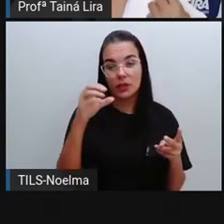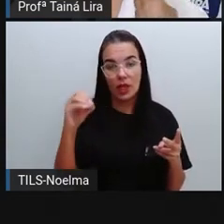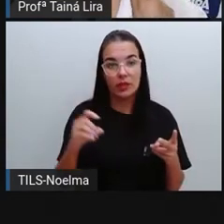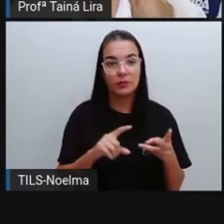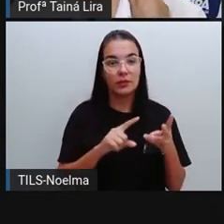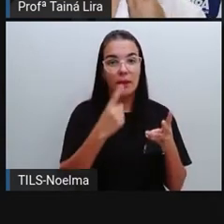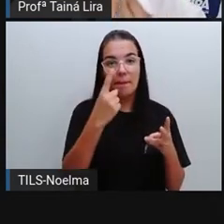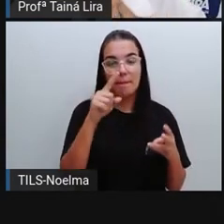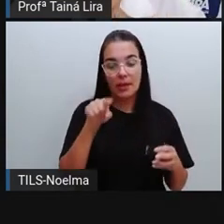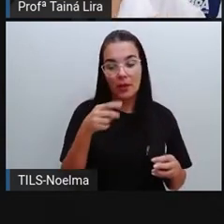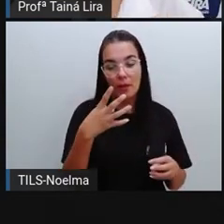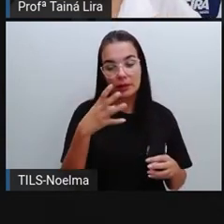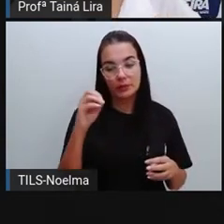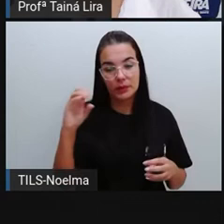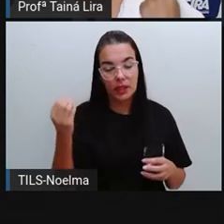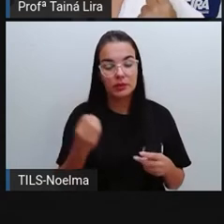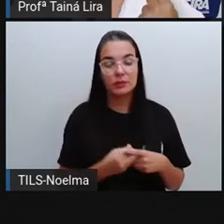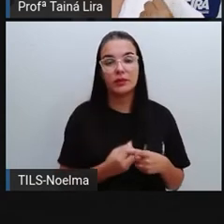1.200,